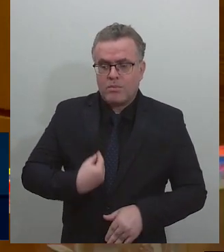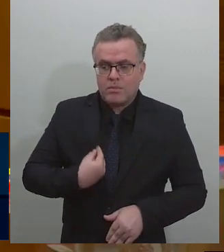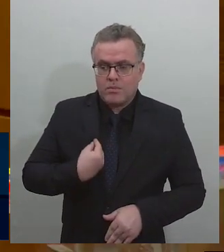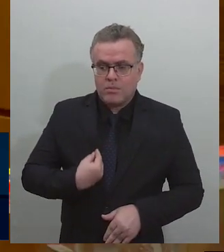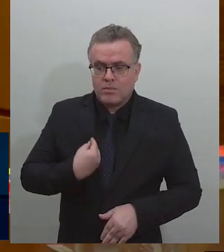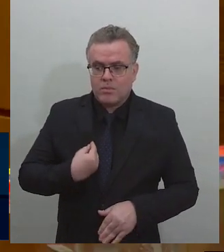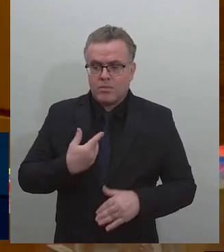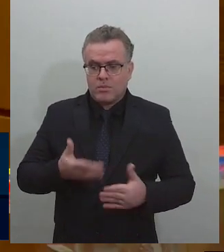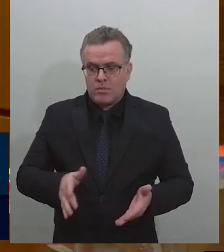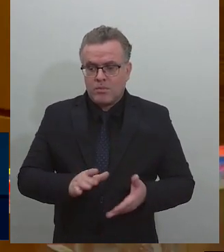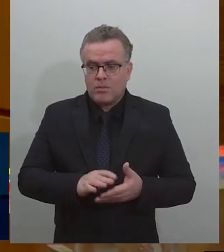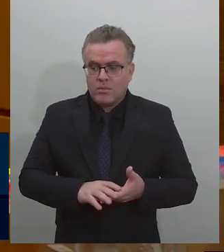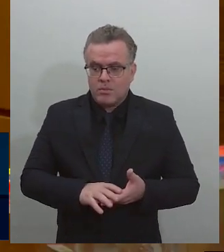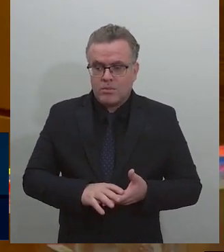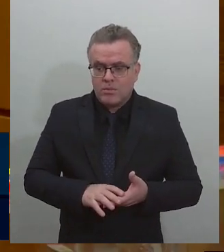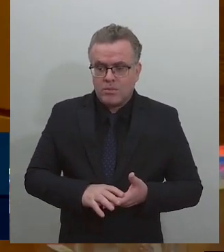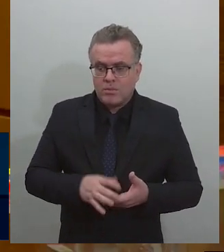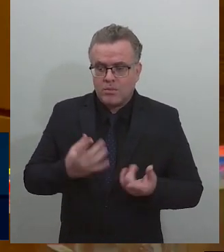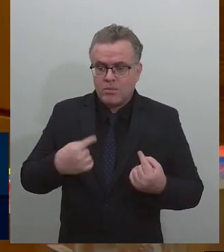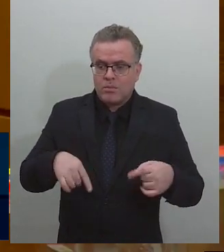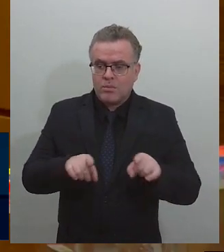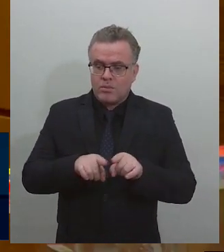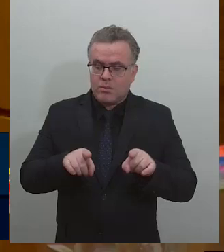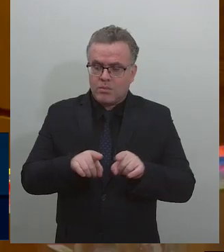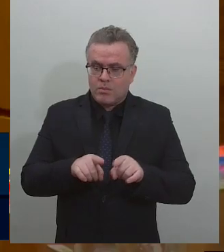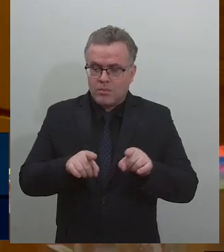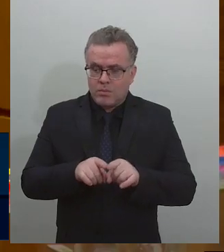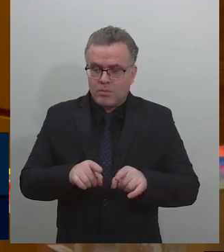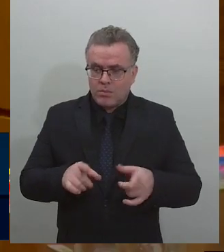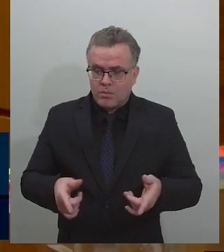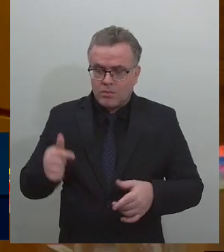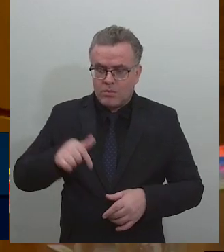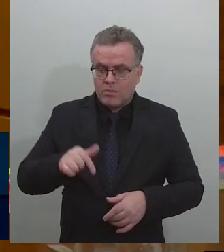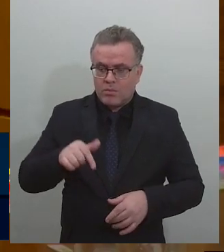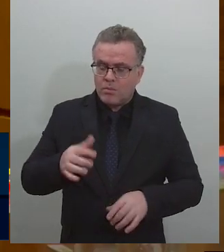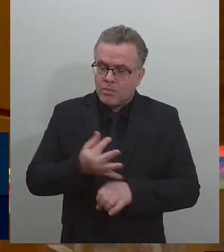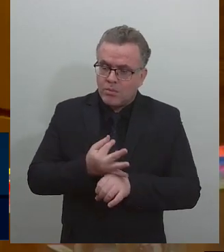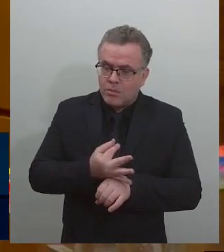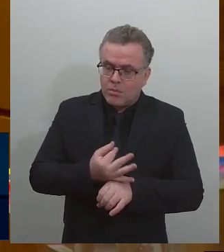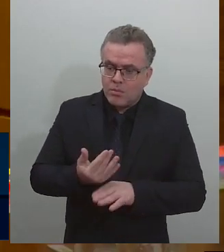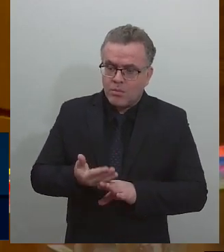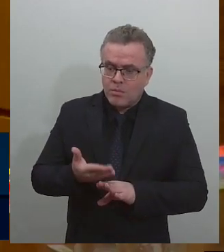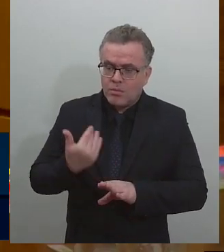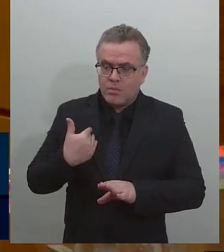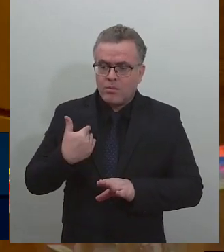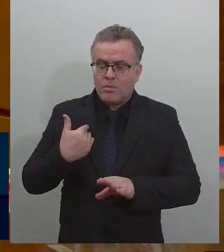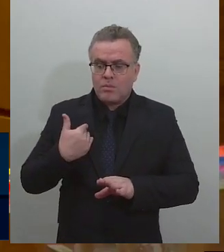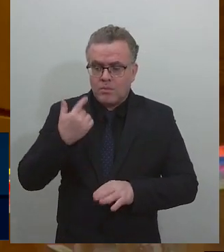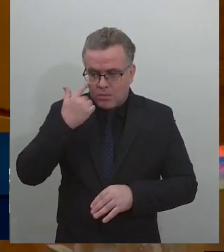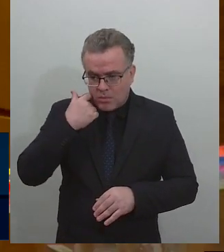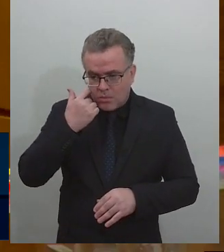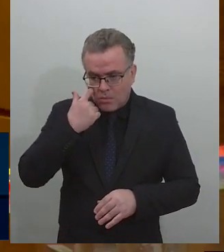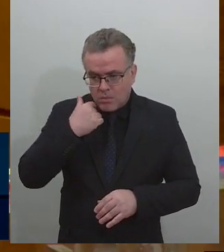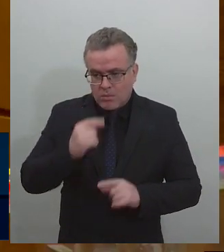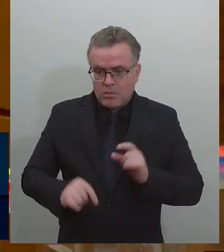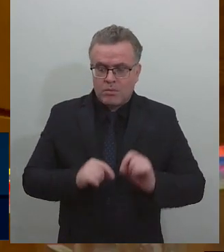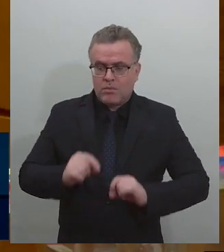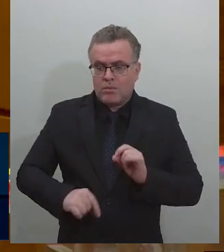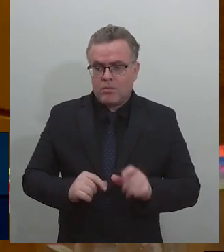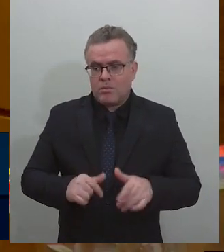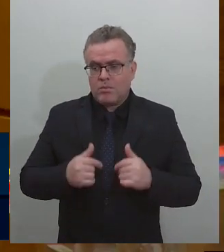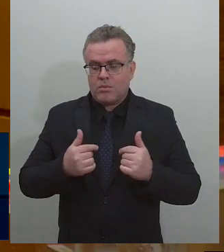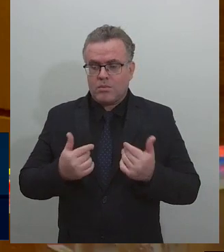também esse período de recesso, né? Que mesmo com o recesso parlamentar,